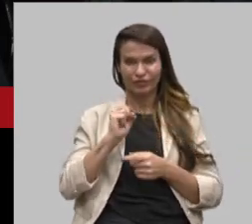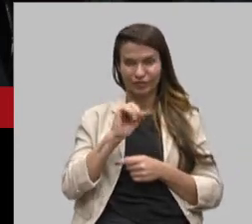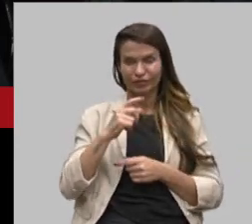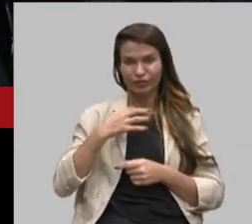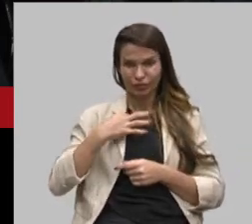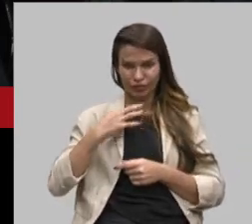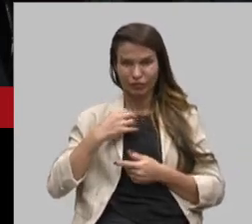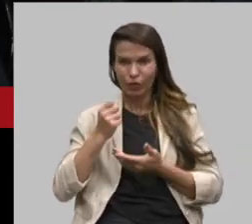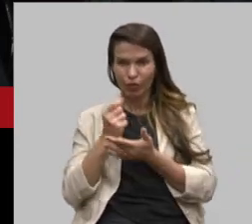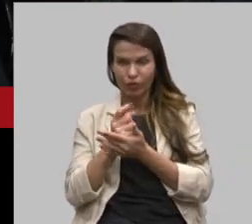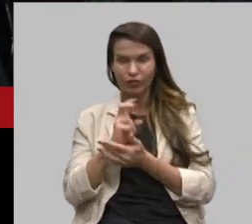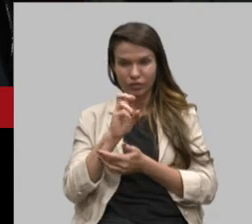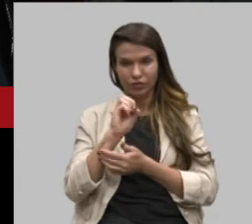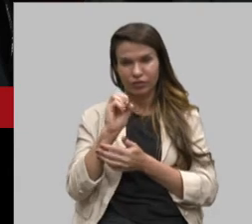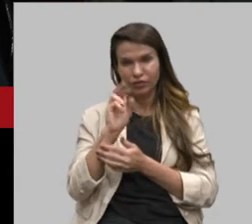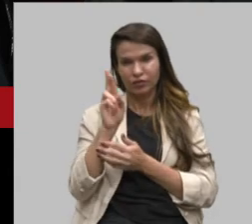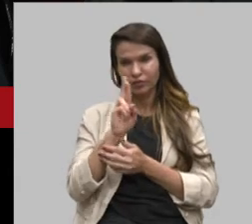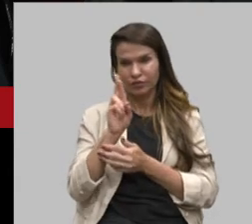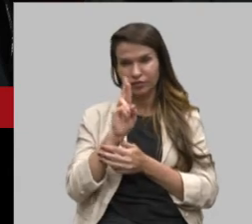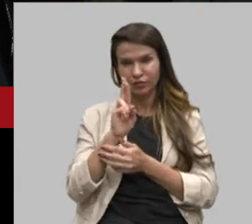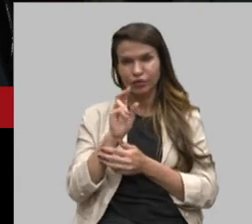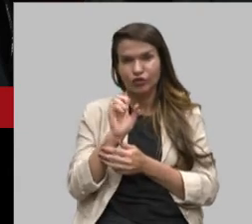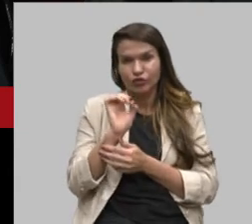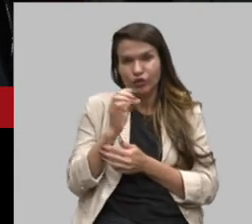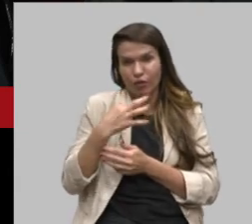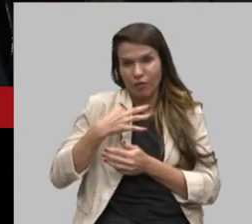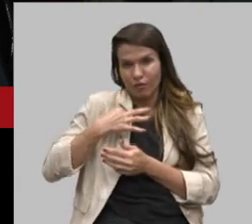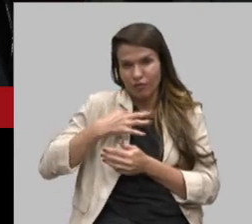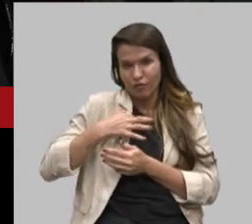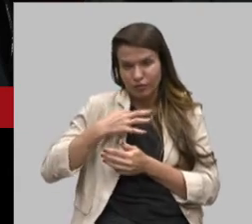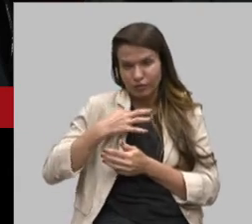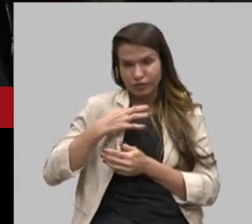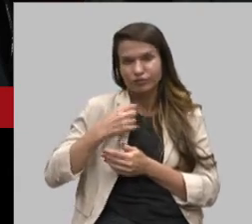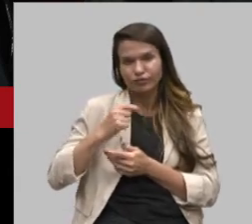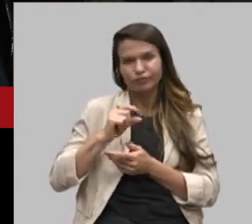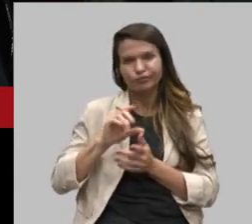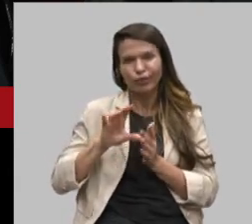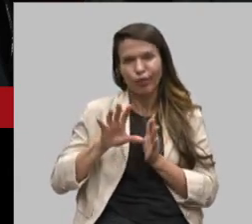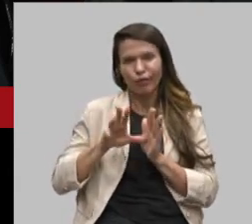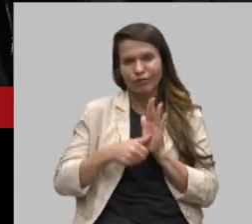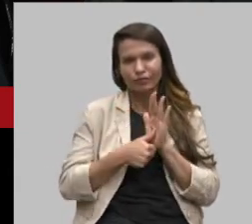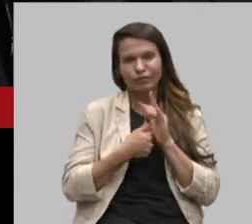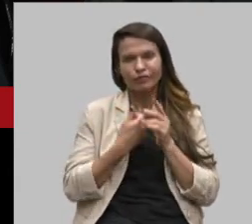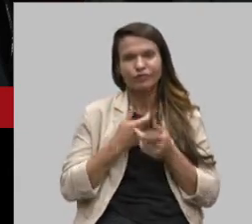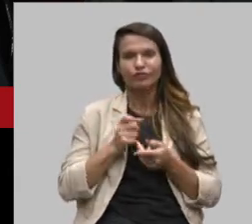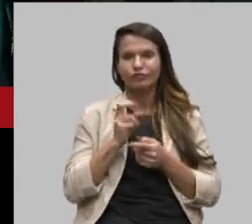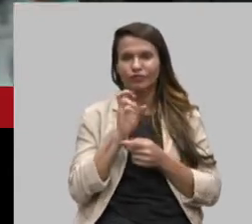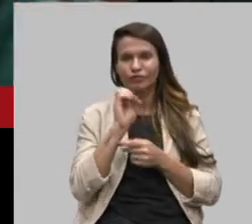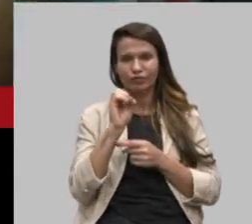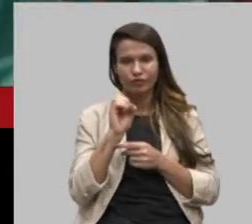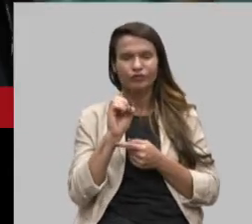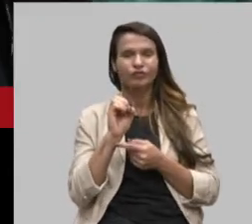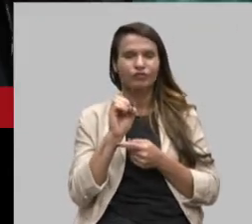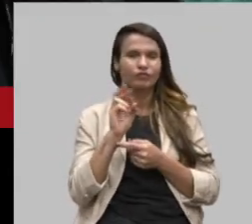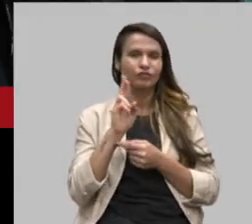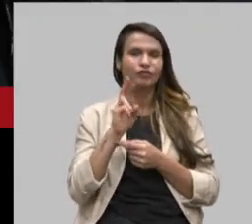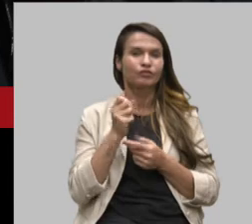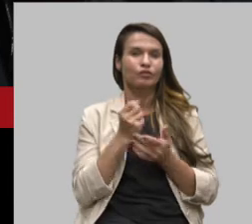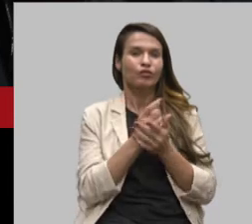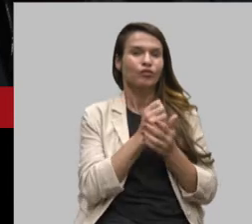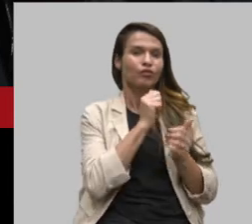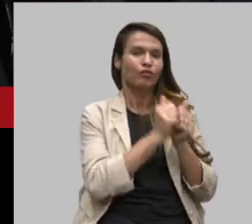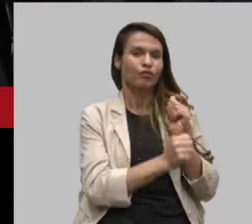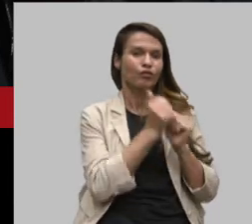R 50 apenas uma blusa isso literalmente é um roubo com R 50 eu compro um arroz para eu comer dentro de casa porque se você for